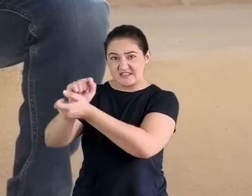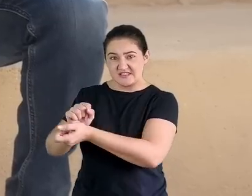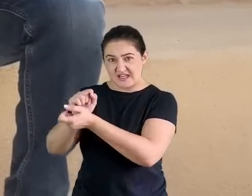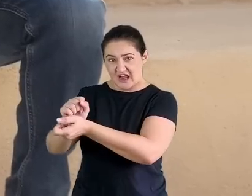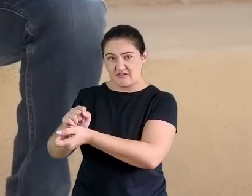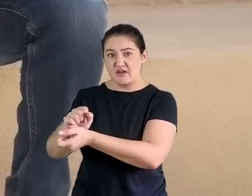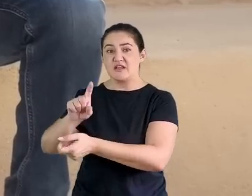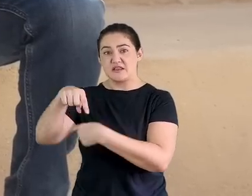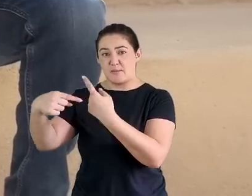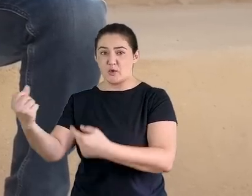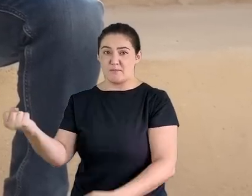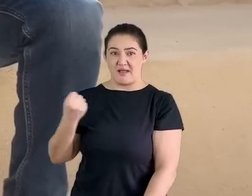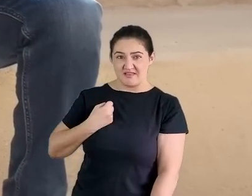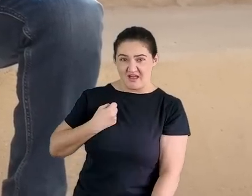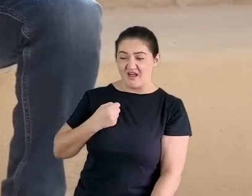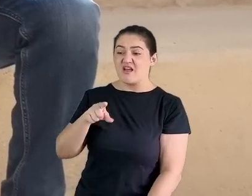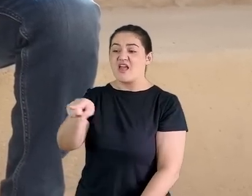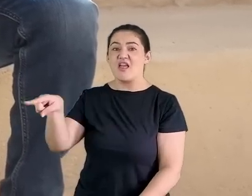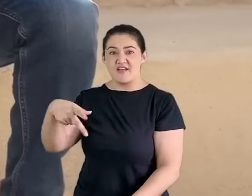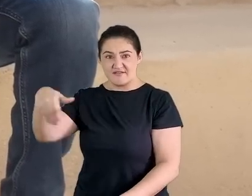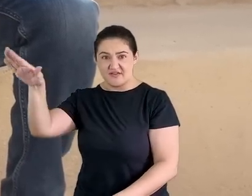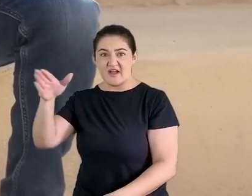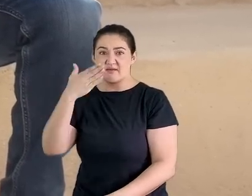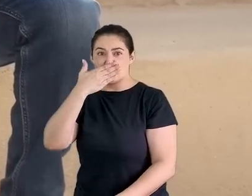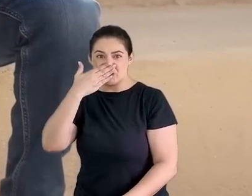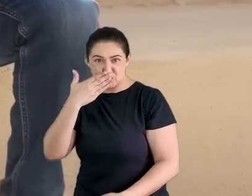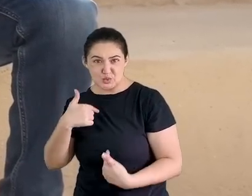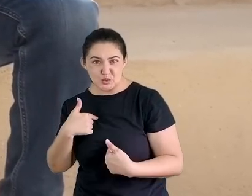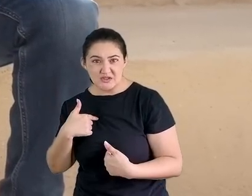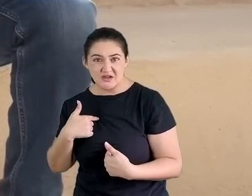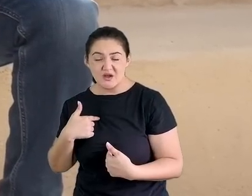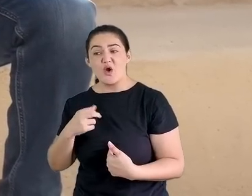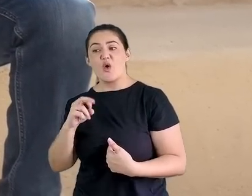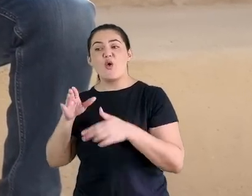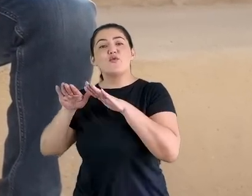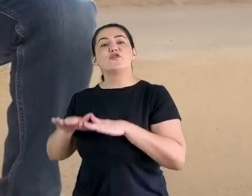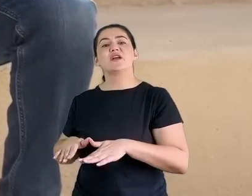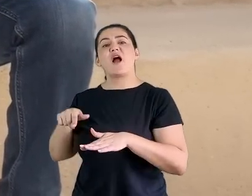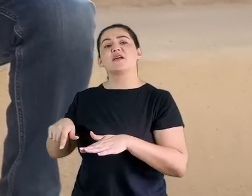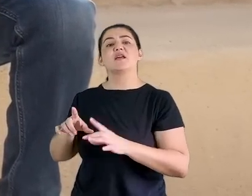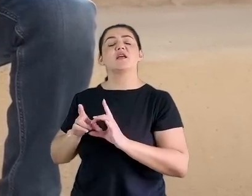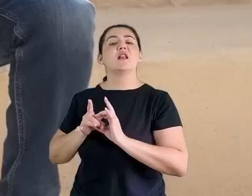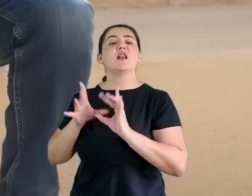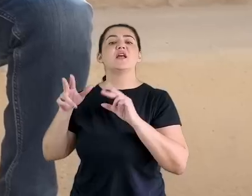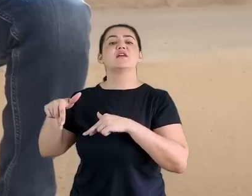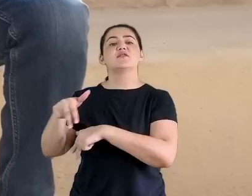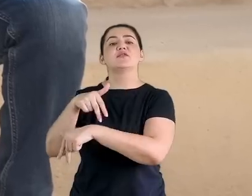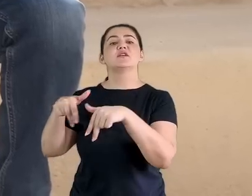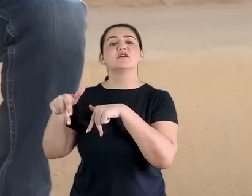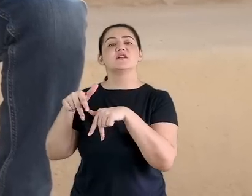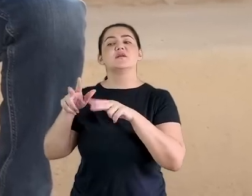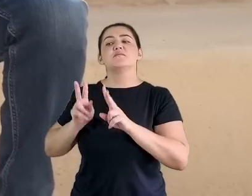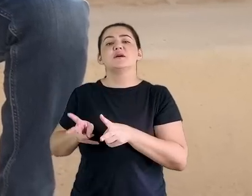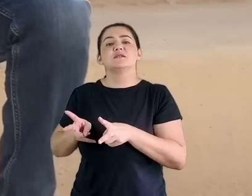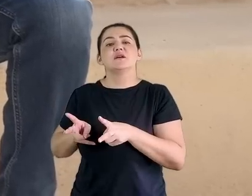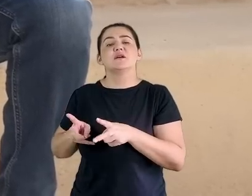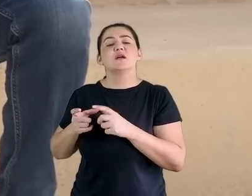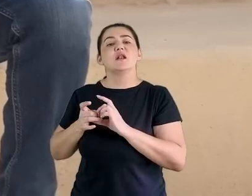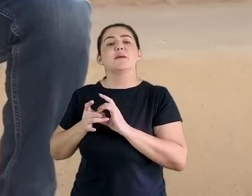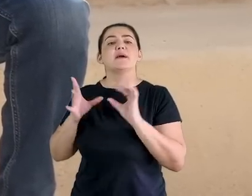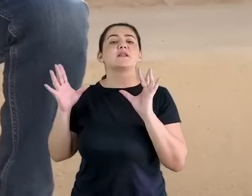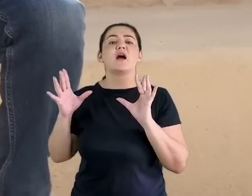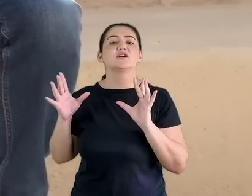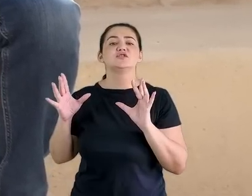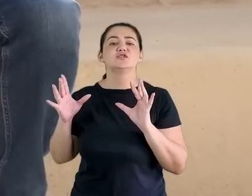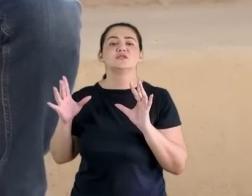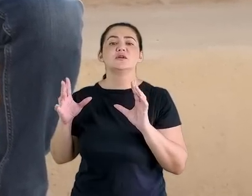Ou talvez vamos ficar aqui livres e manter nossa liberdade e lembrar que talvez por nosso heroísmo e pelo fato de que